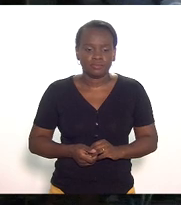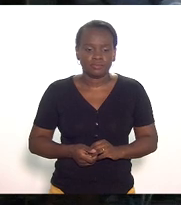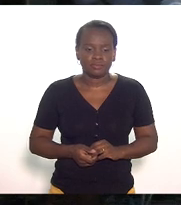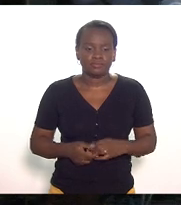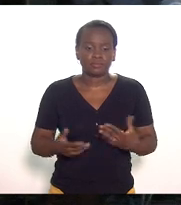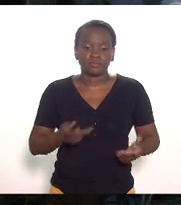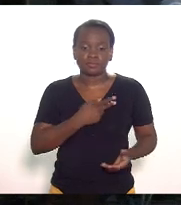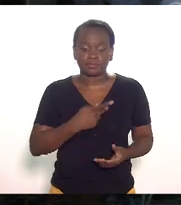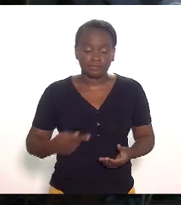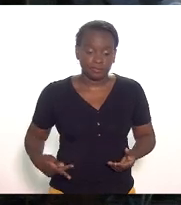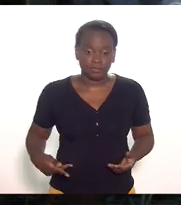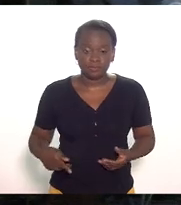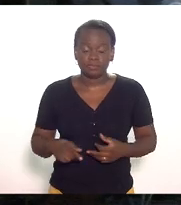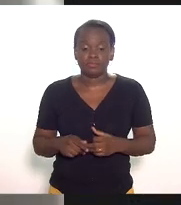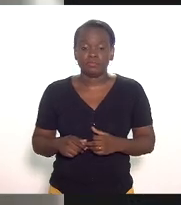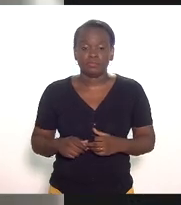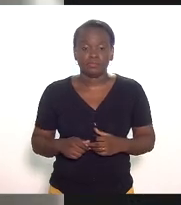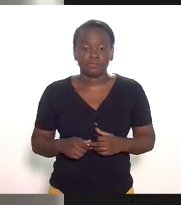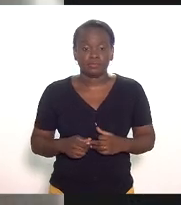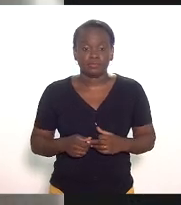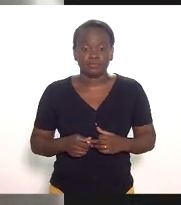Senhor presidente, eu